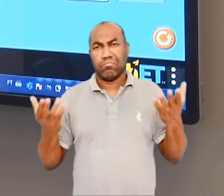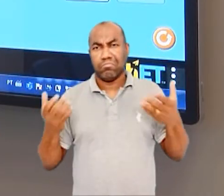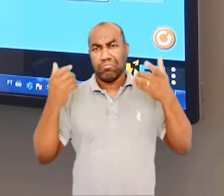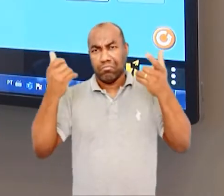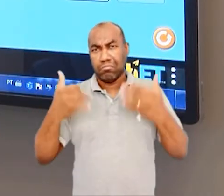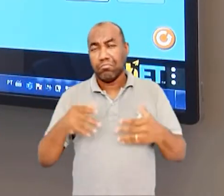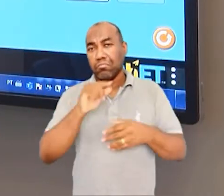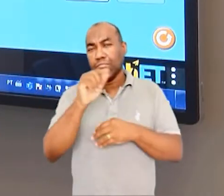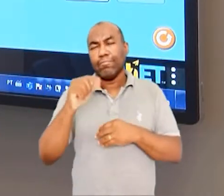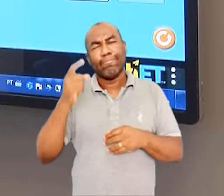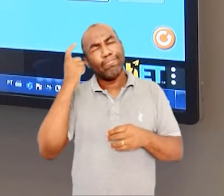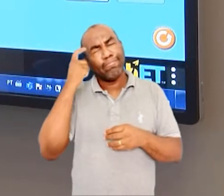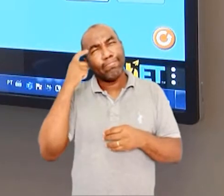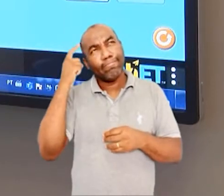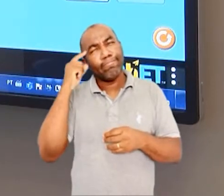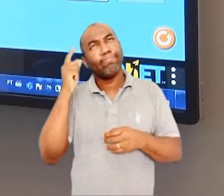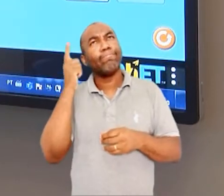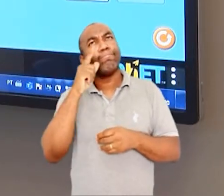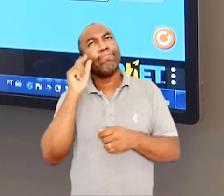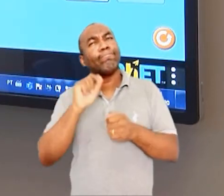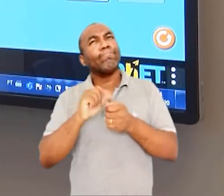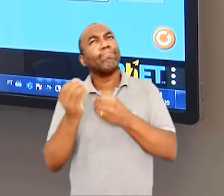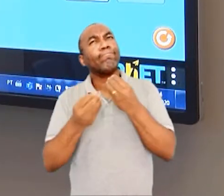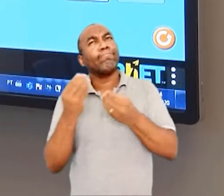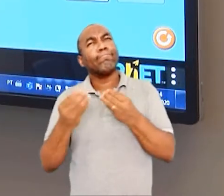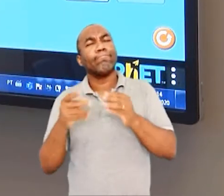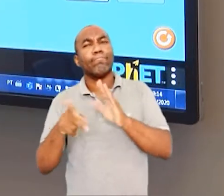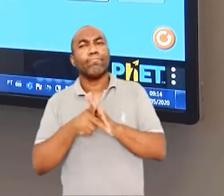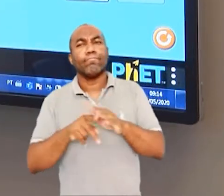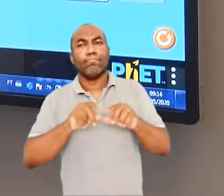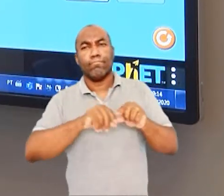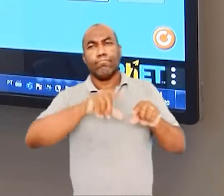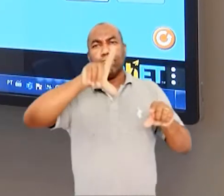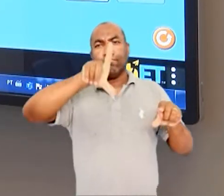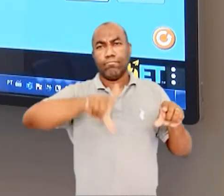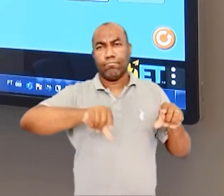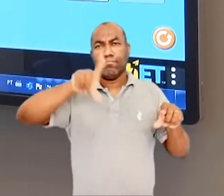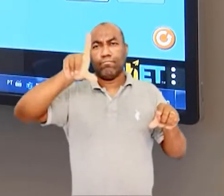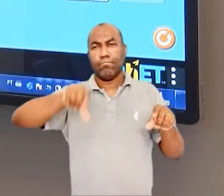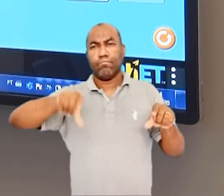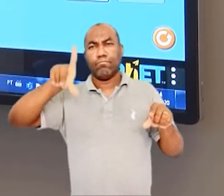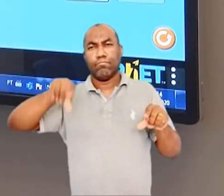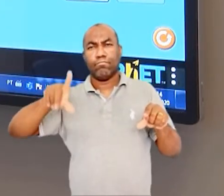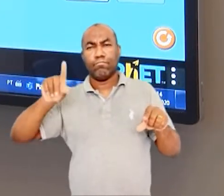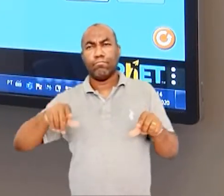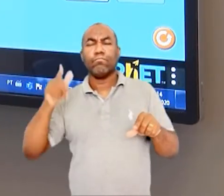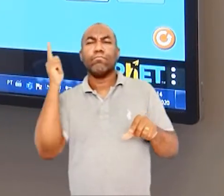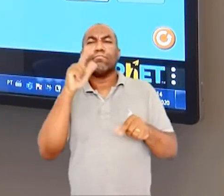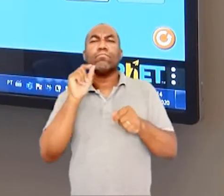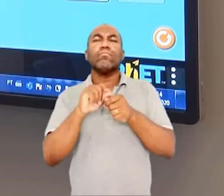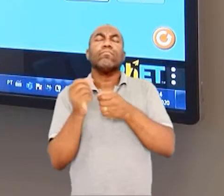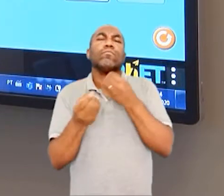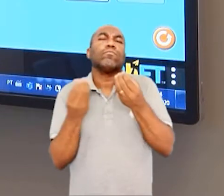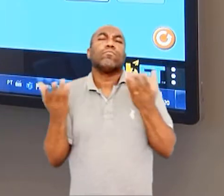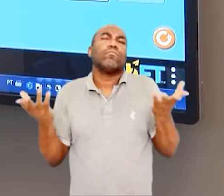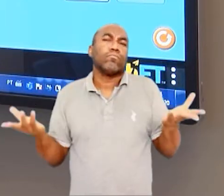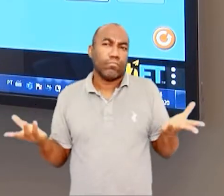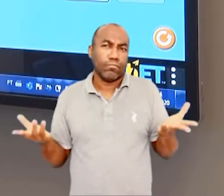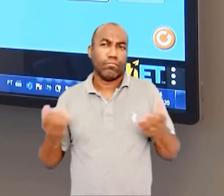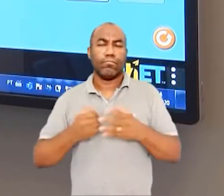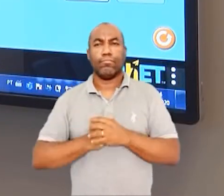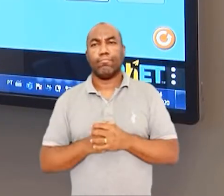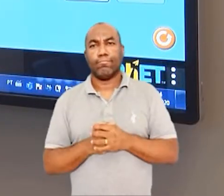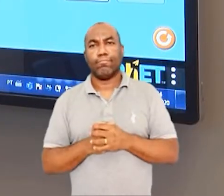posso fazer para reduzir a intensidade do brilho dessa lâmpada? O que